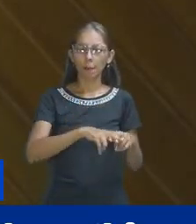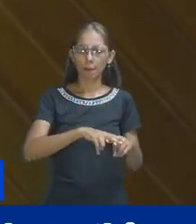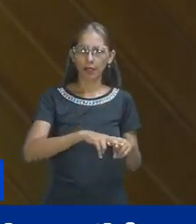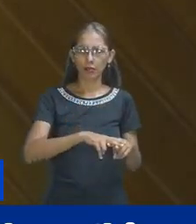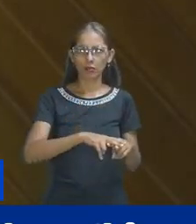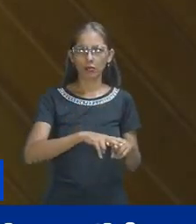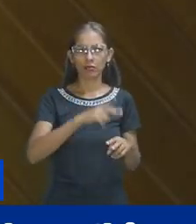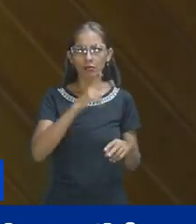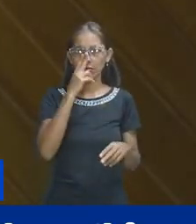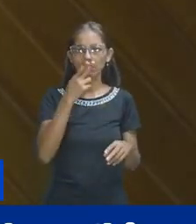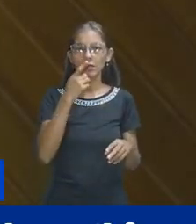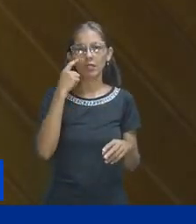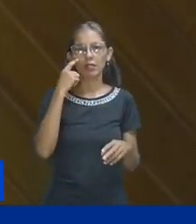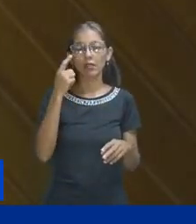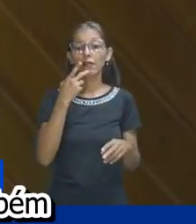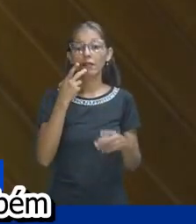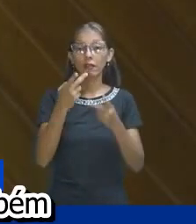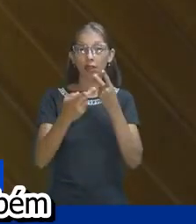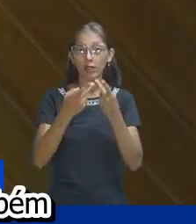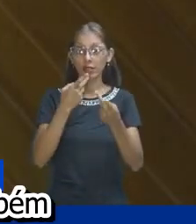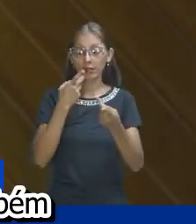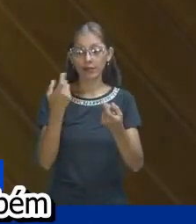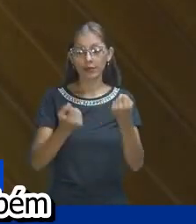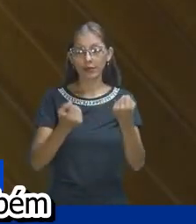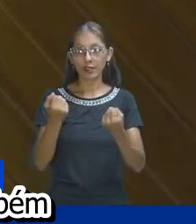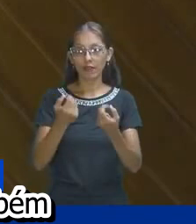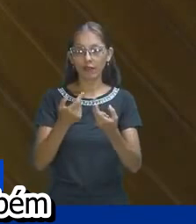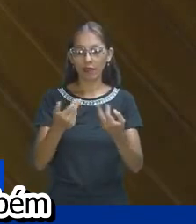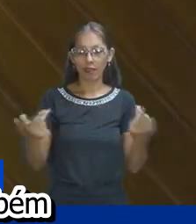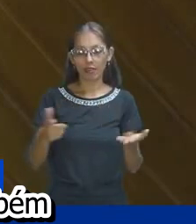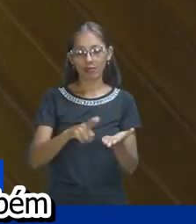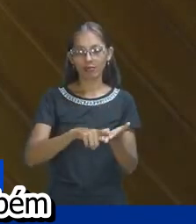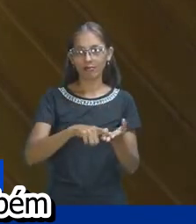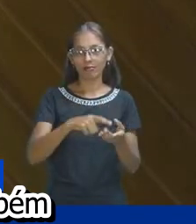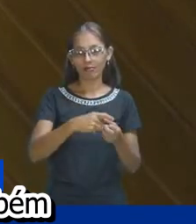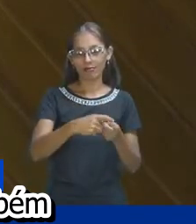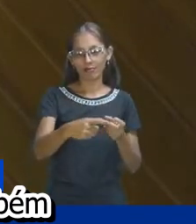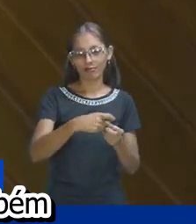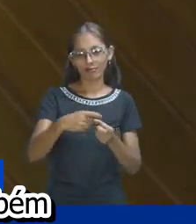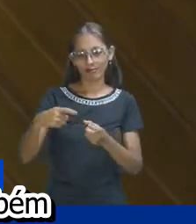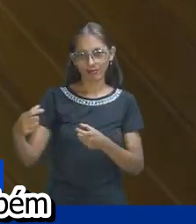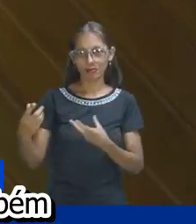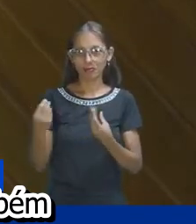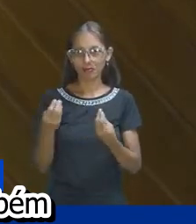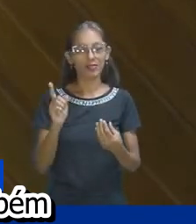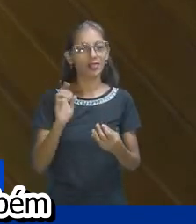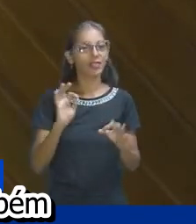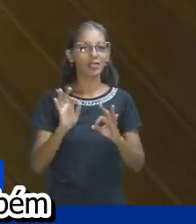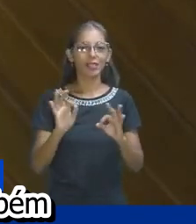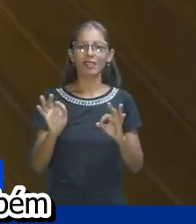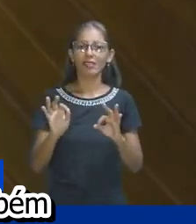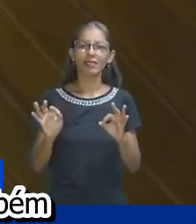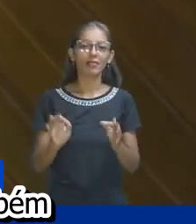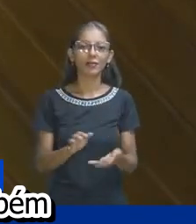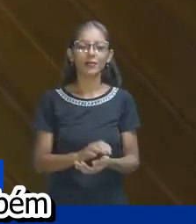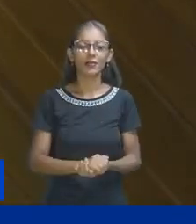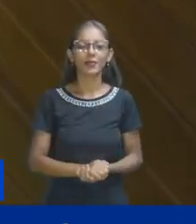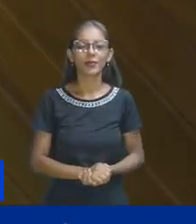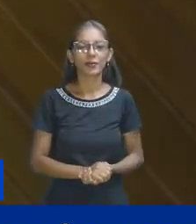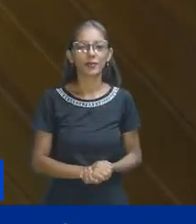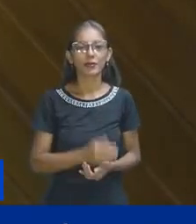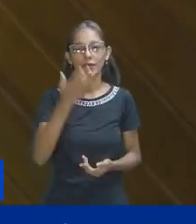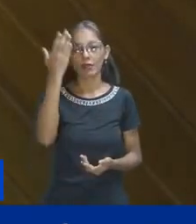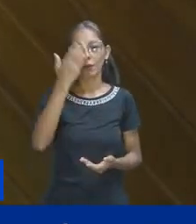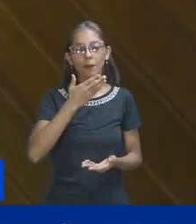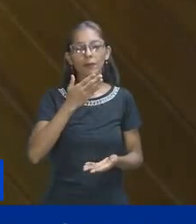estava guarnecido por vários santinhos, ela é negada pelo termo de apreensão e também é negada pelos próprios depoimentos das pessoas